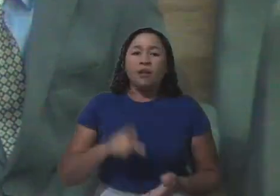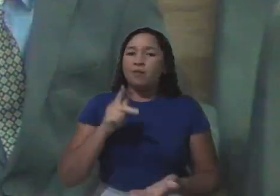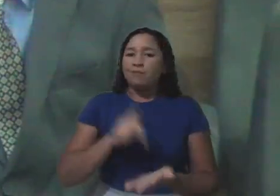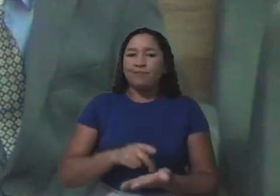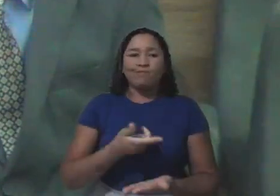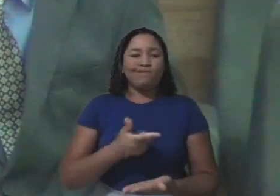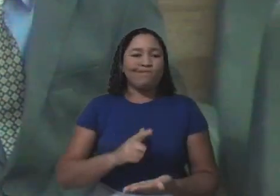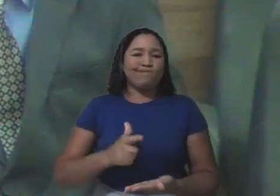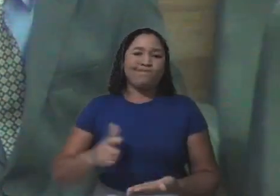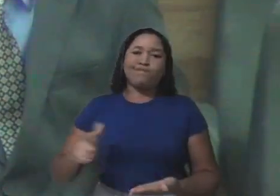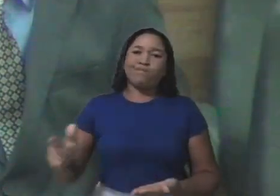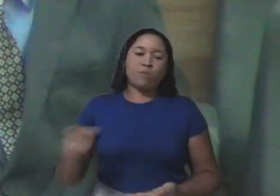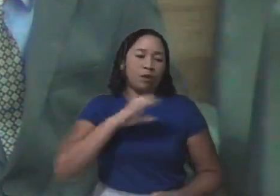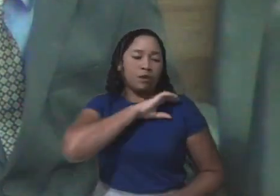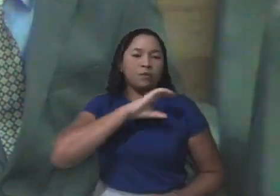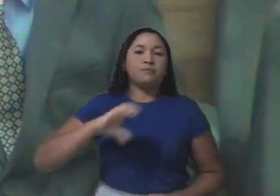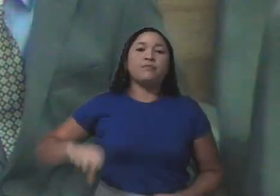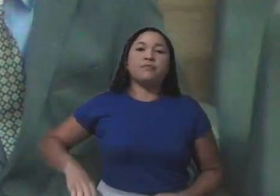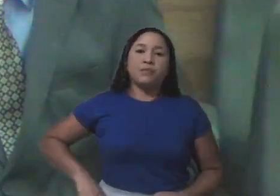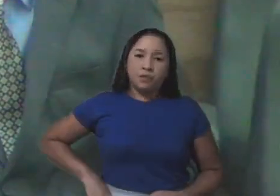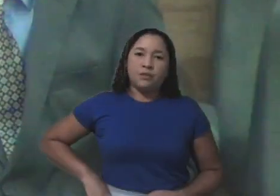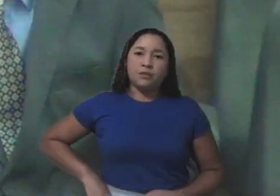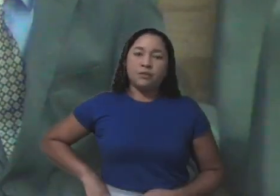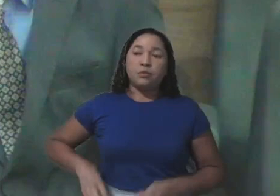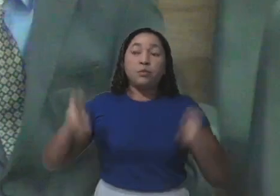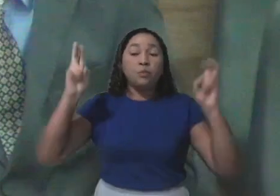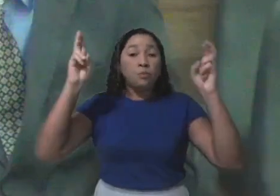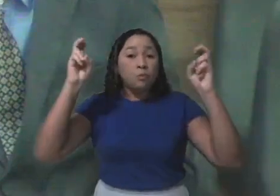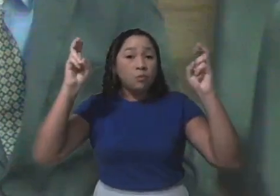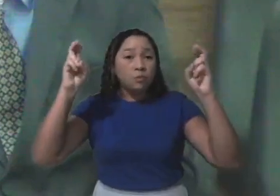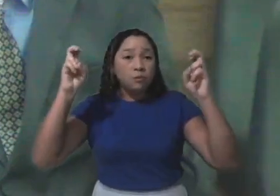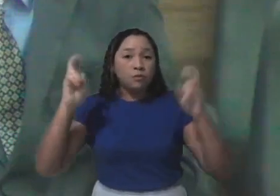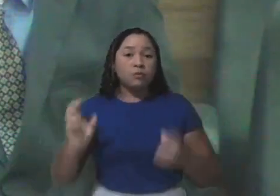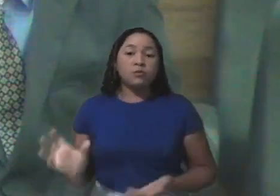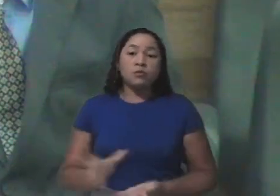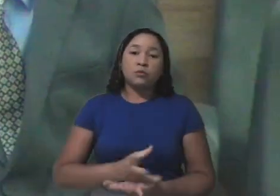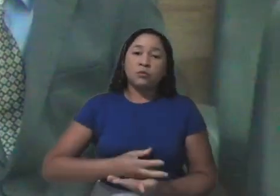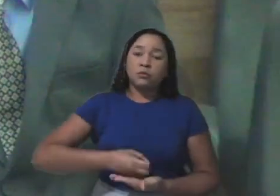verdade acerca do assunto do arrebatamento.